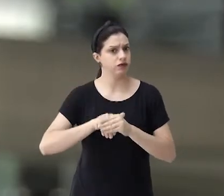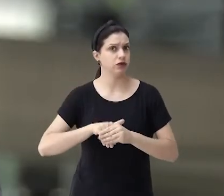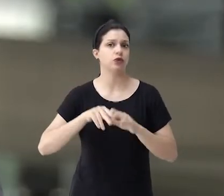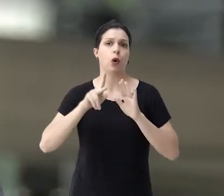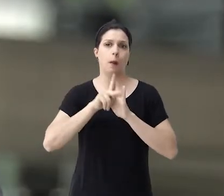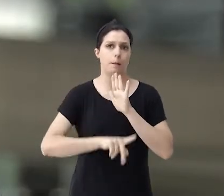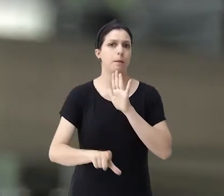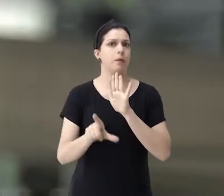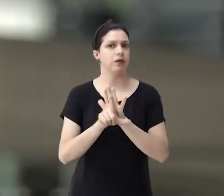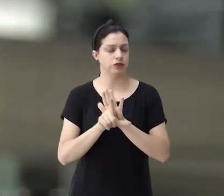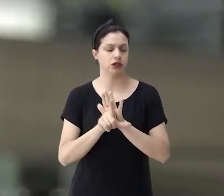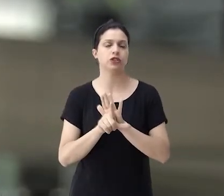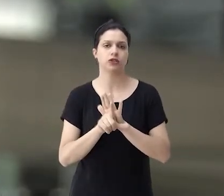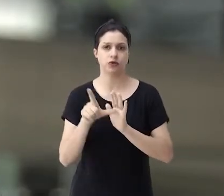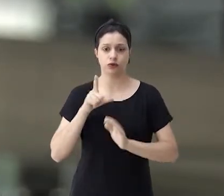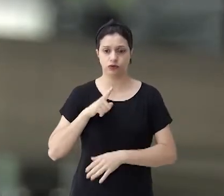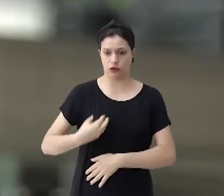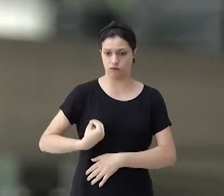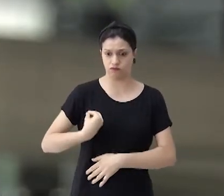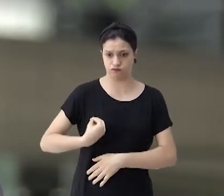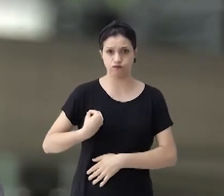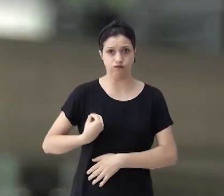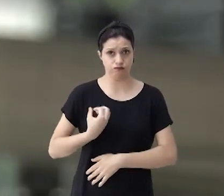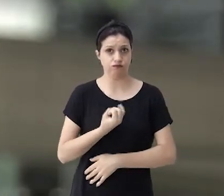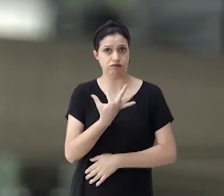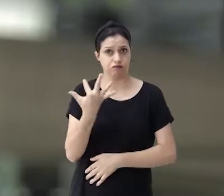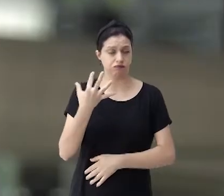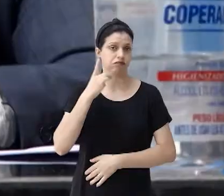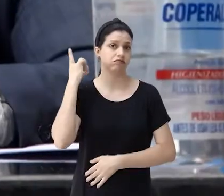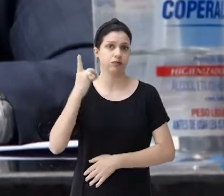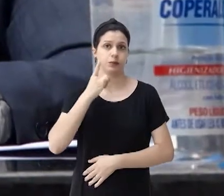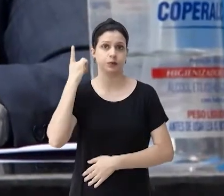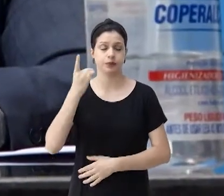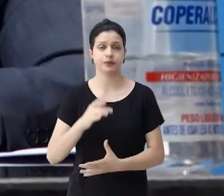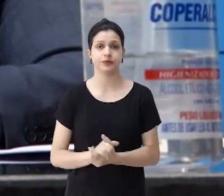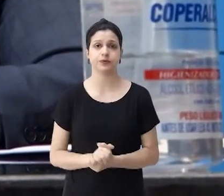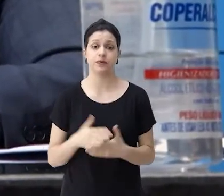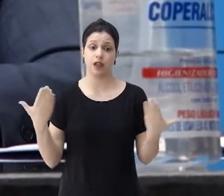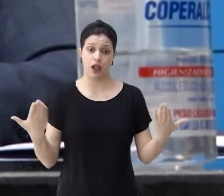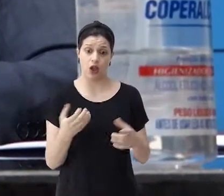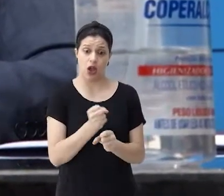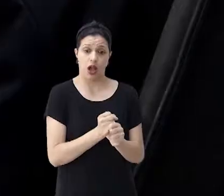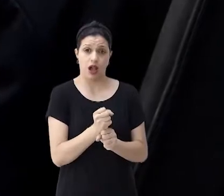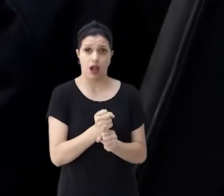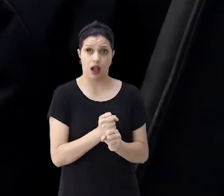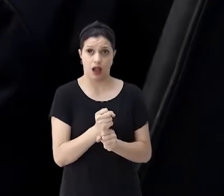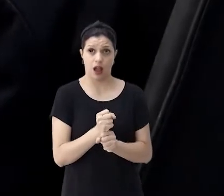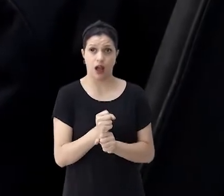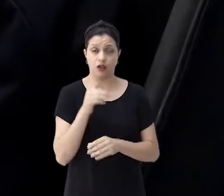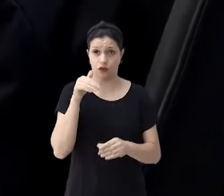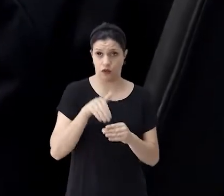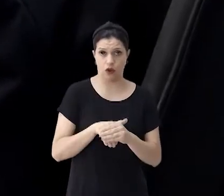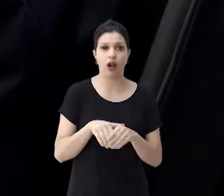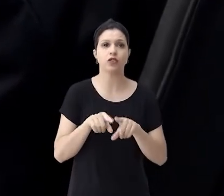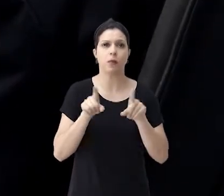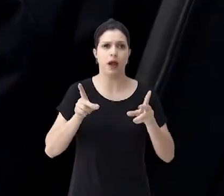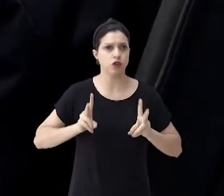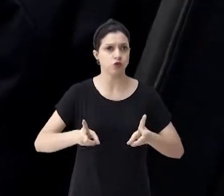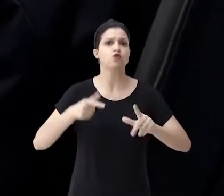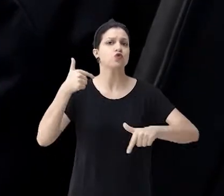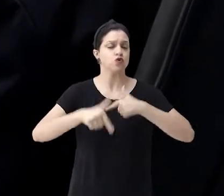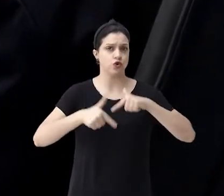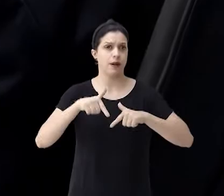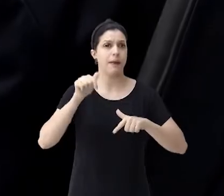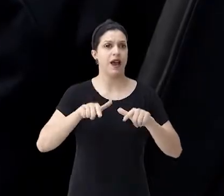funcionamento e votação de projetos com quórum de deputados. Mesmo em ano eleitoral, o dever com a sociedade